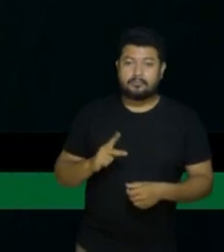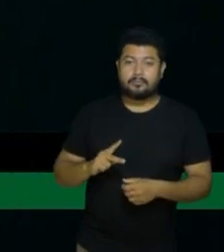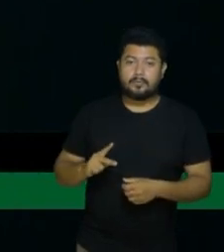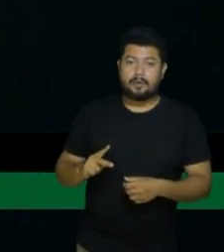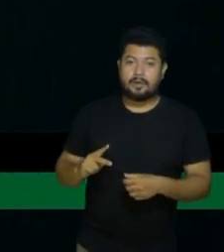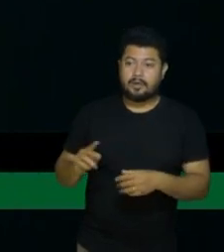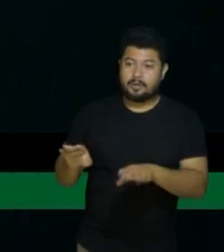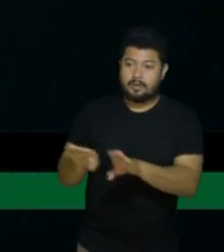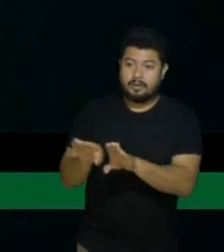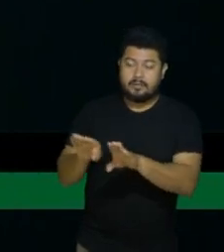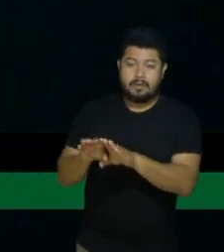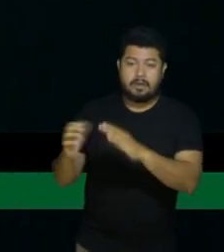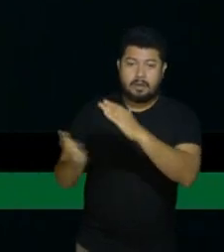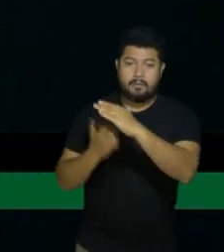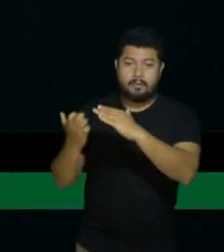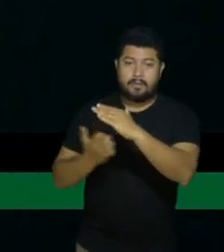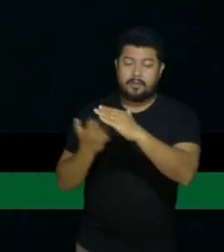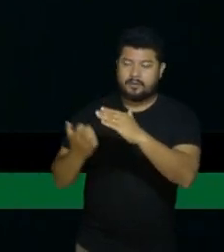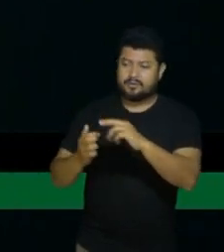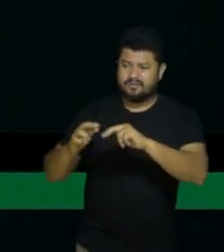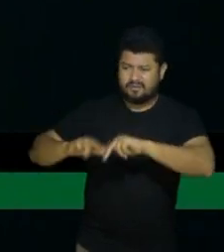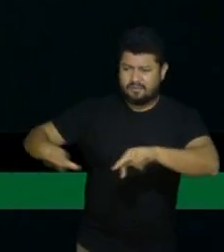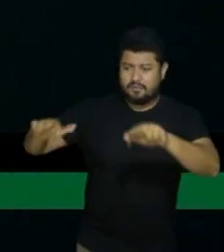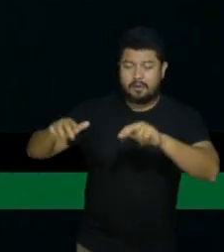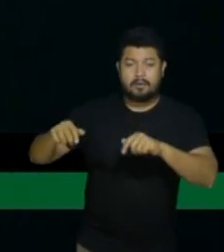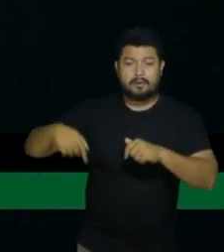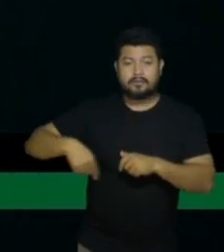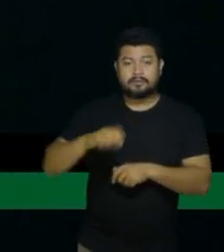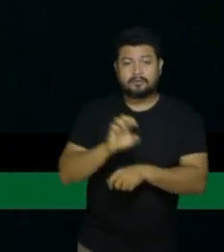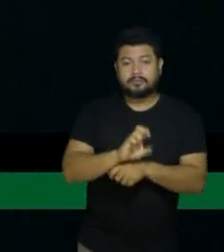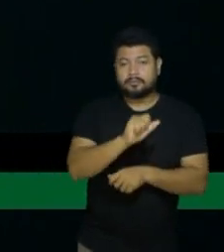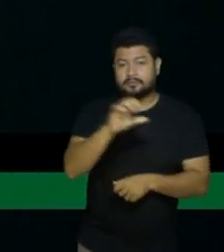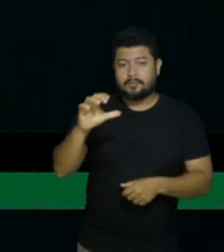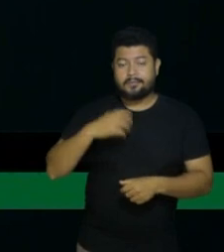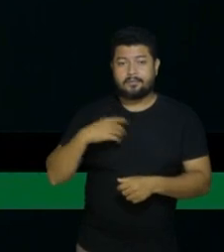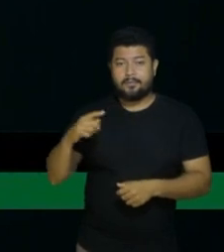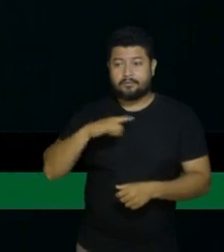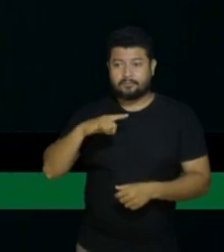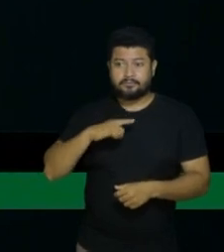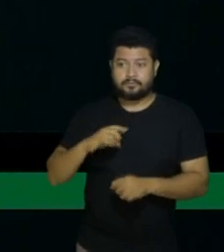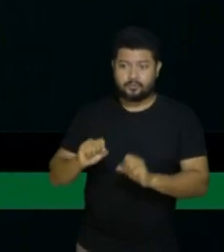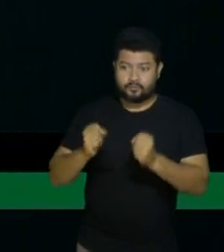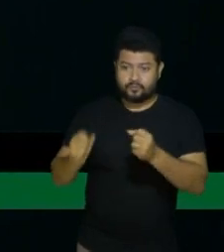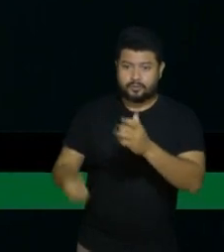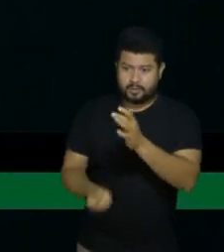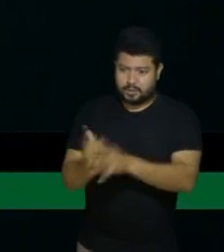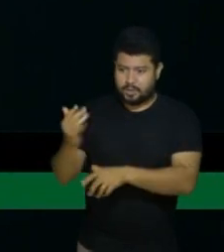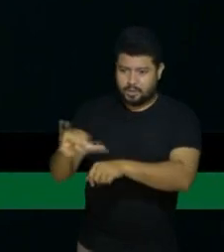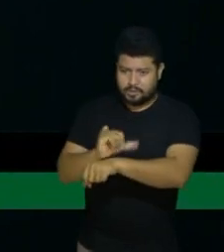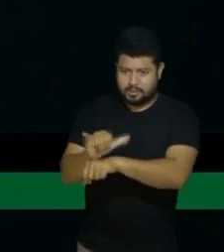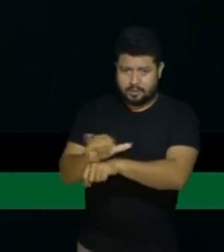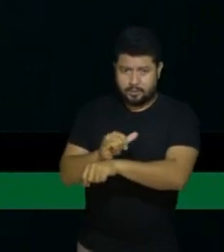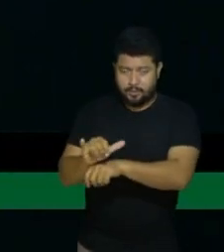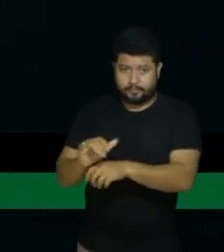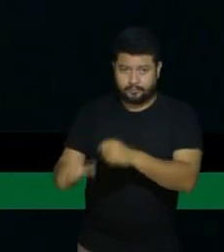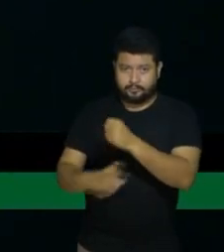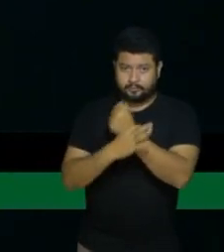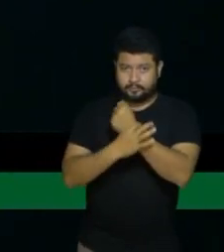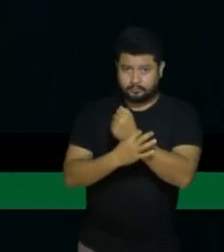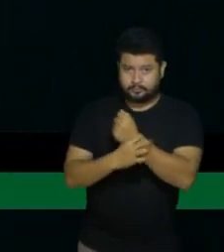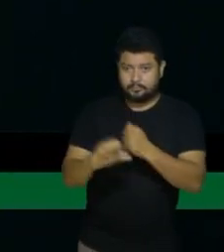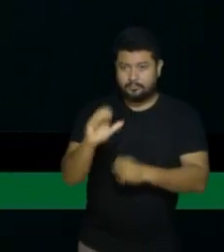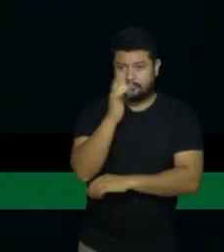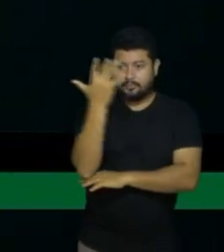há bastante tempo as empresas de Santa Catarina T adotado medidas para garantir a preservação do meio